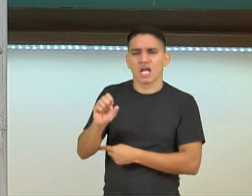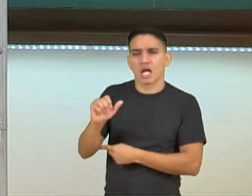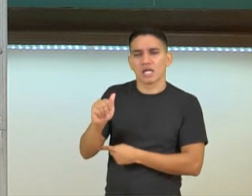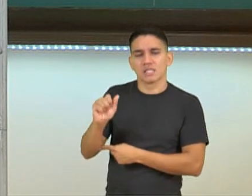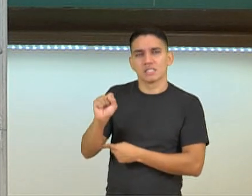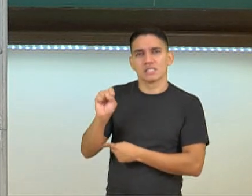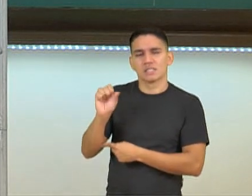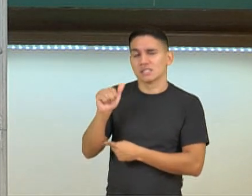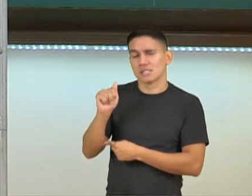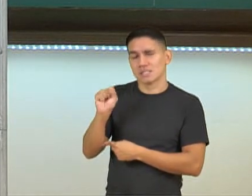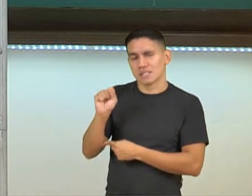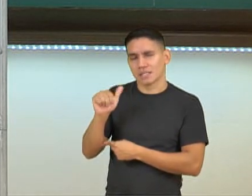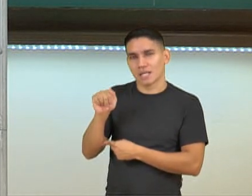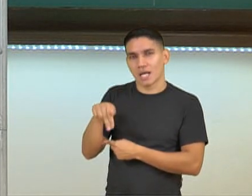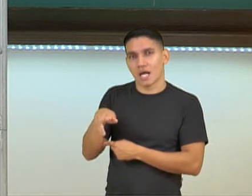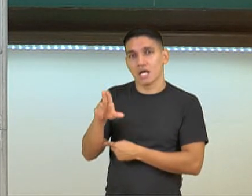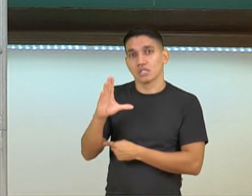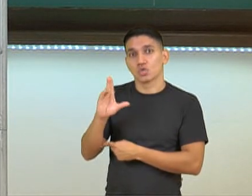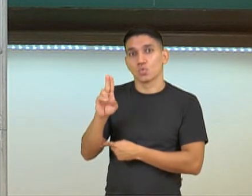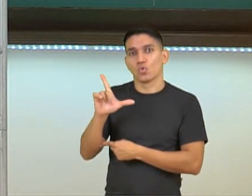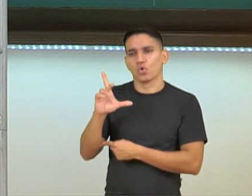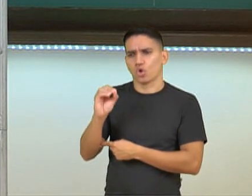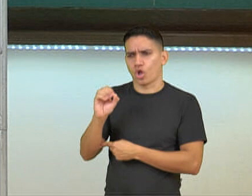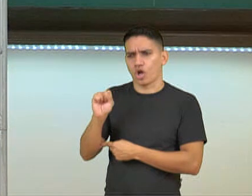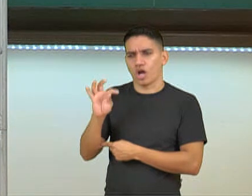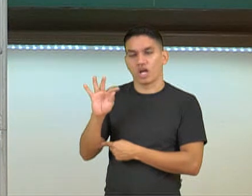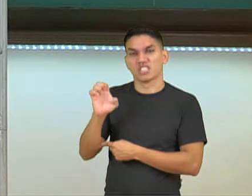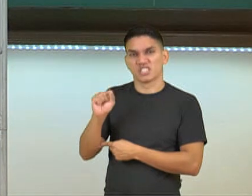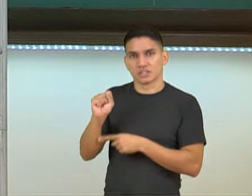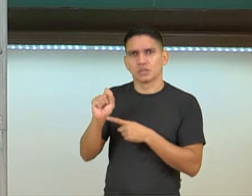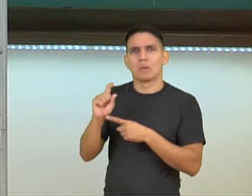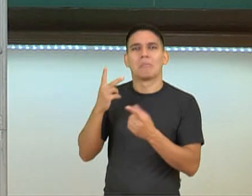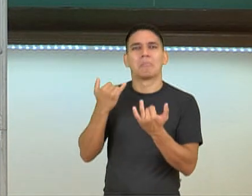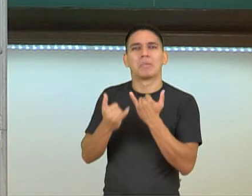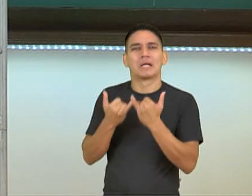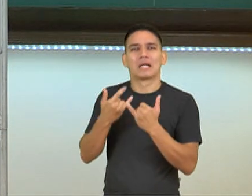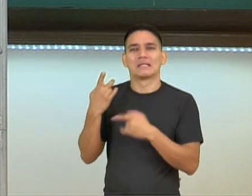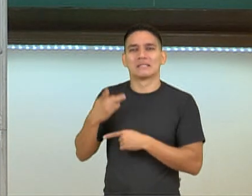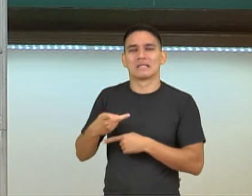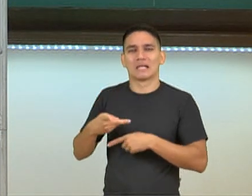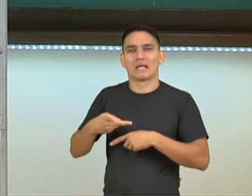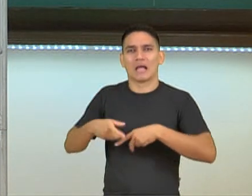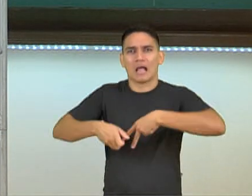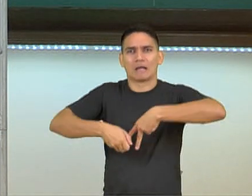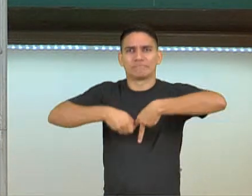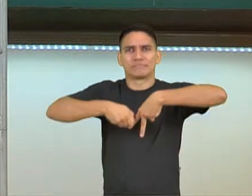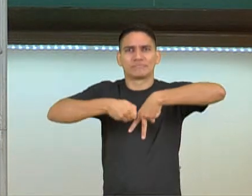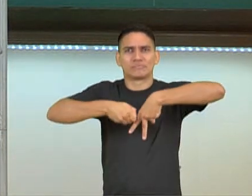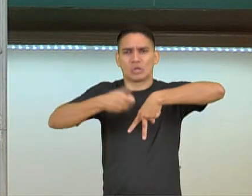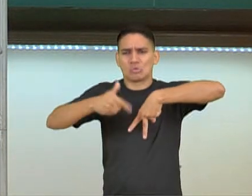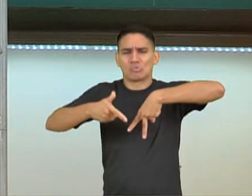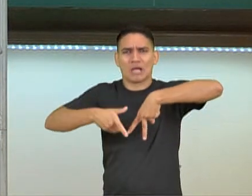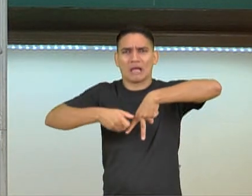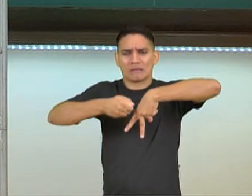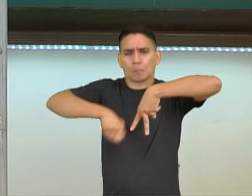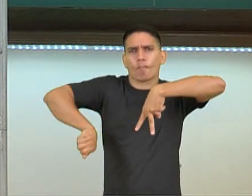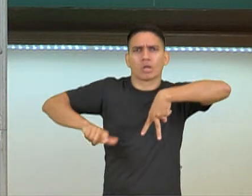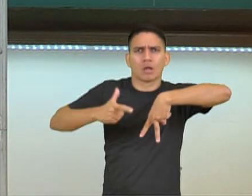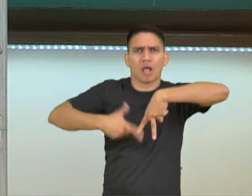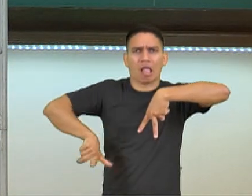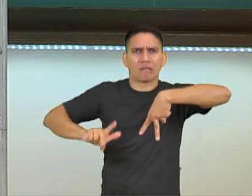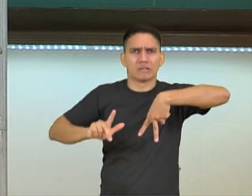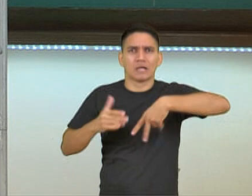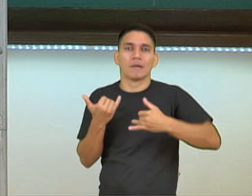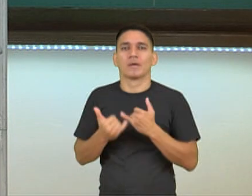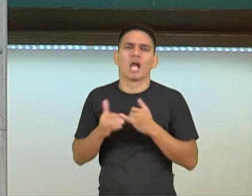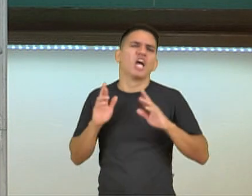sans-culottes, porque para os nobres diziam que é como se eles estivessem sem calça, mas na verdade eles estavam com calça, mas era diferente de como